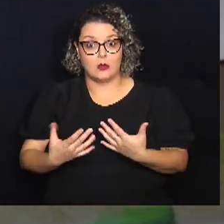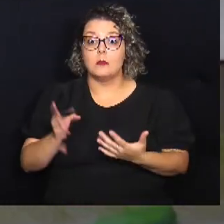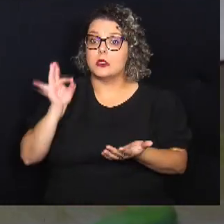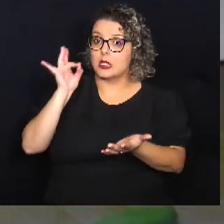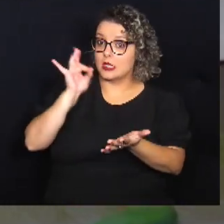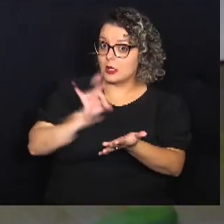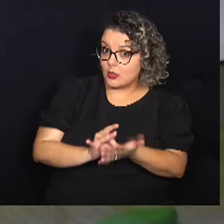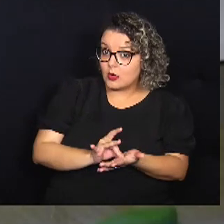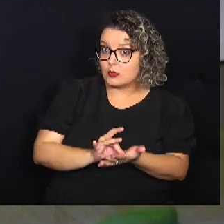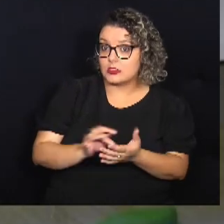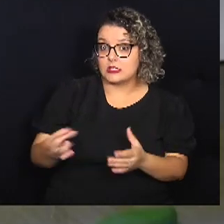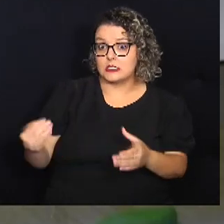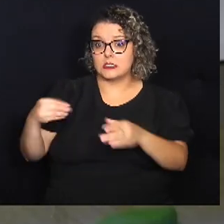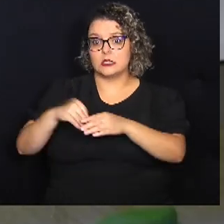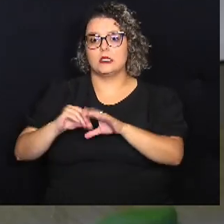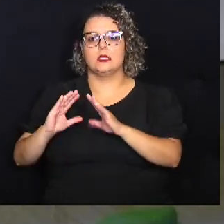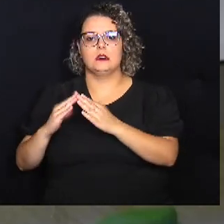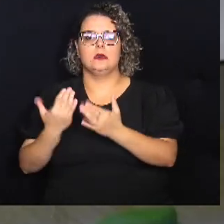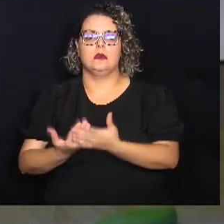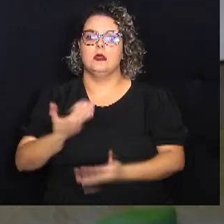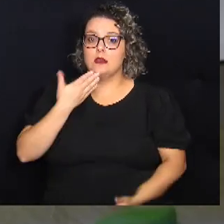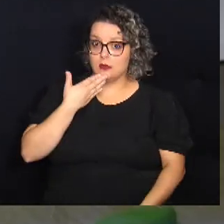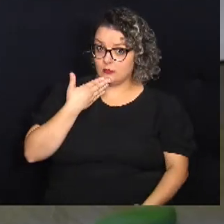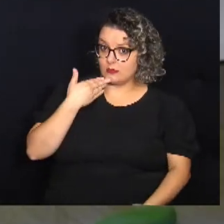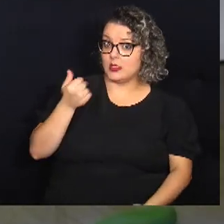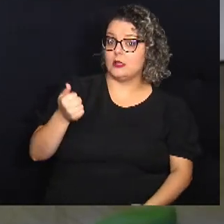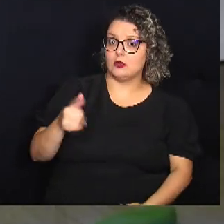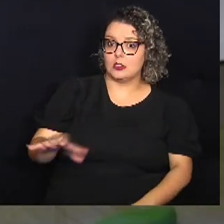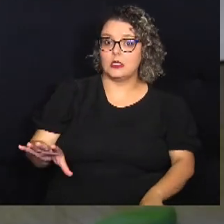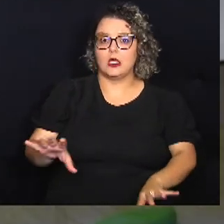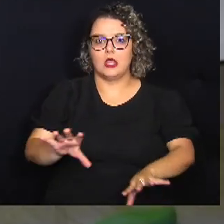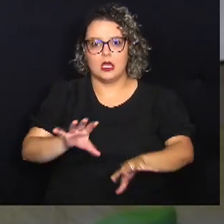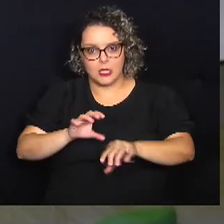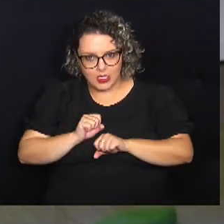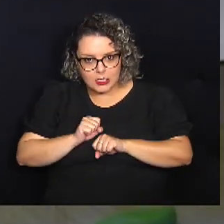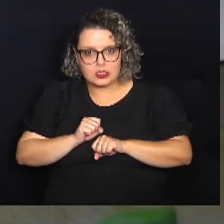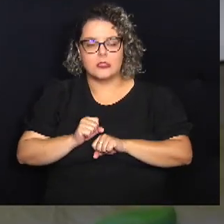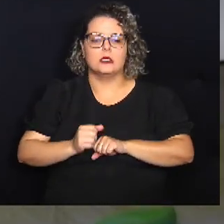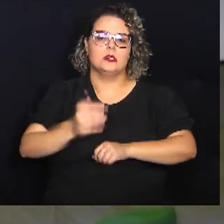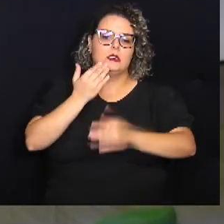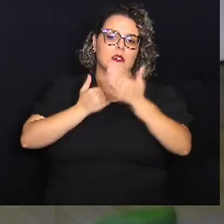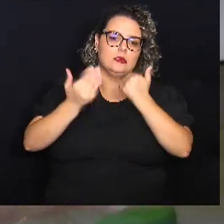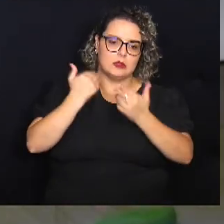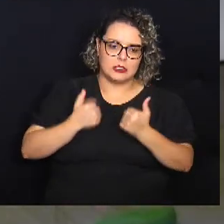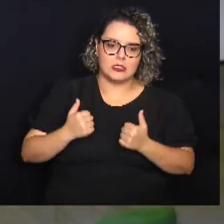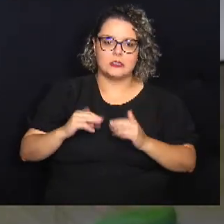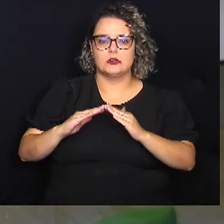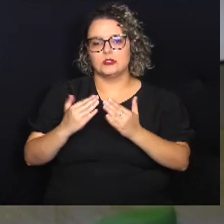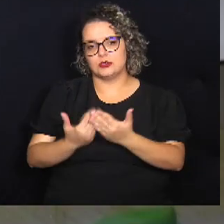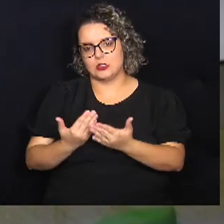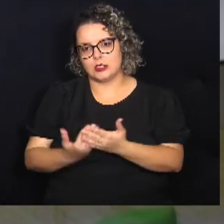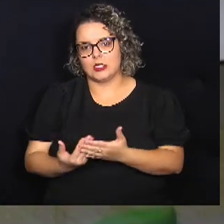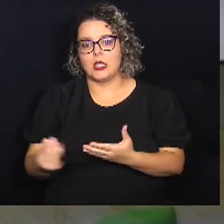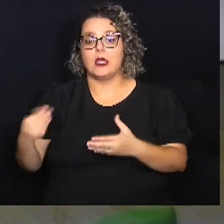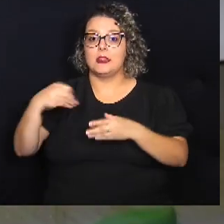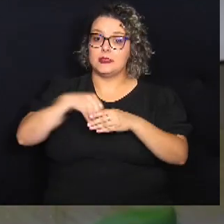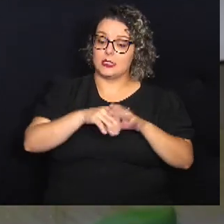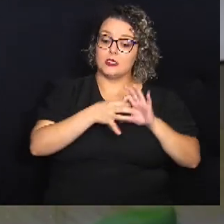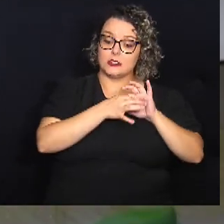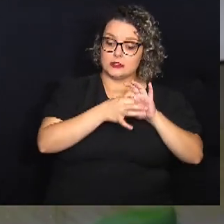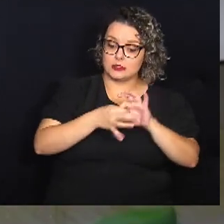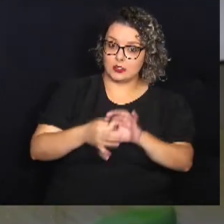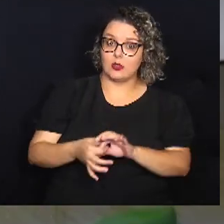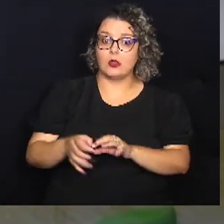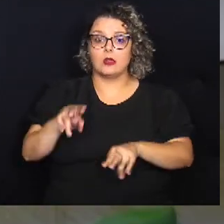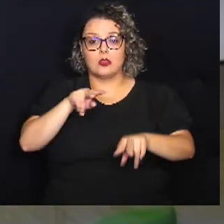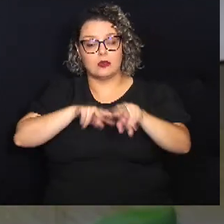elas na escola melhorem a adesão à alimentação escolar, que é justamente dentro desse contexto que a gente